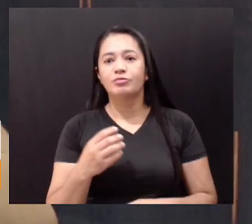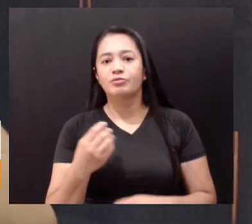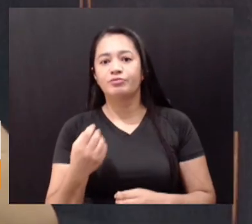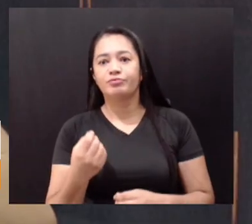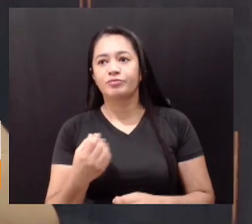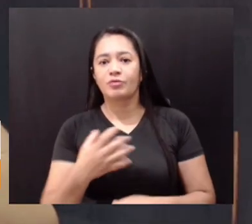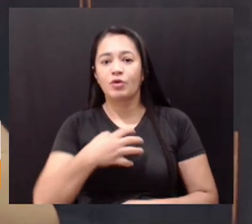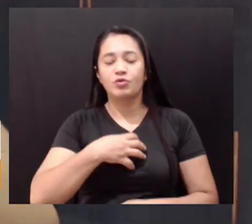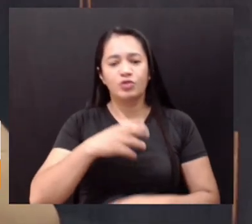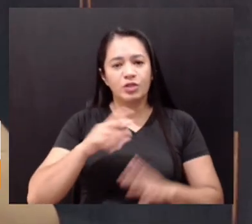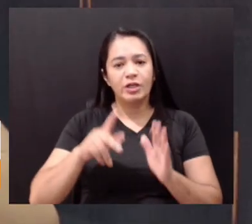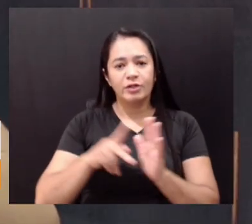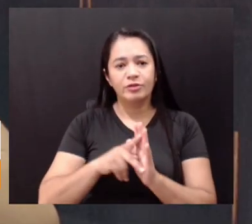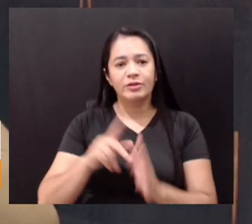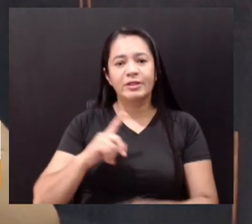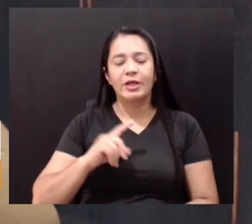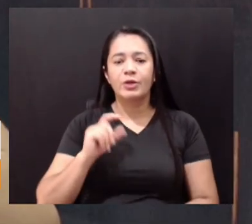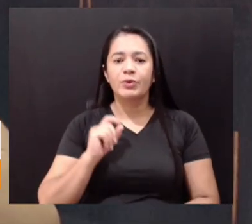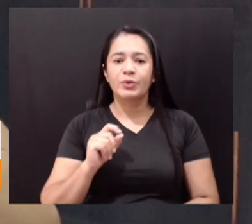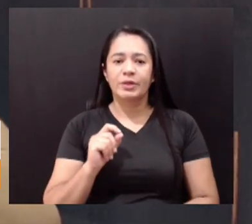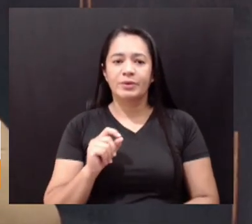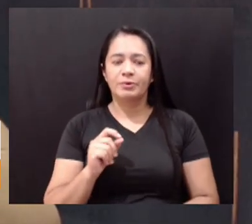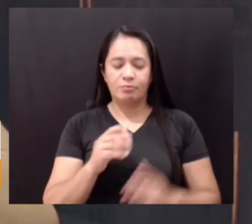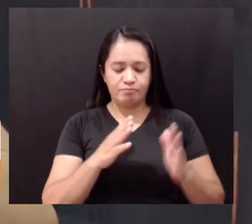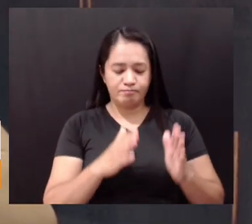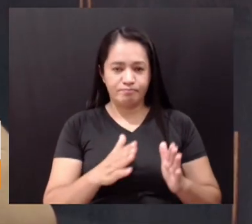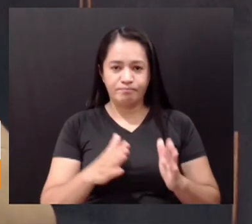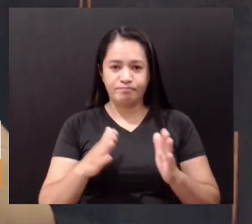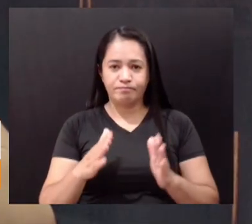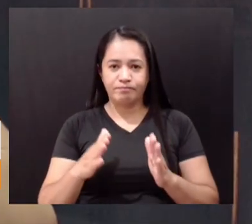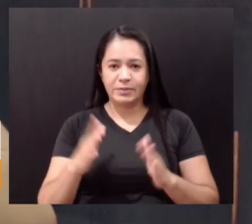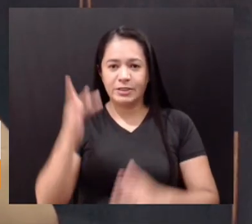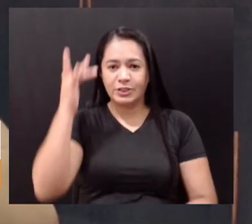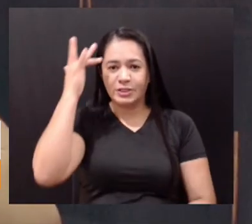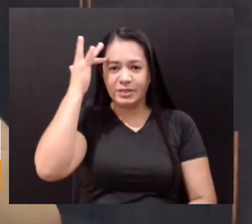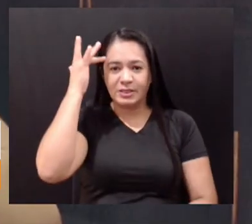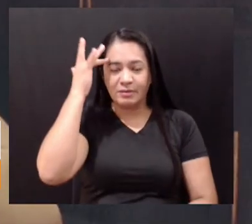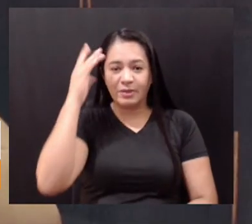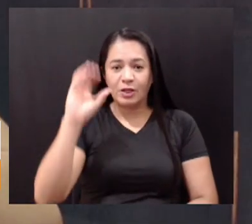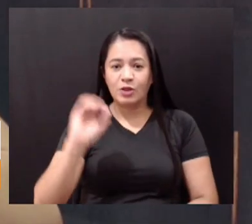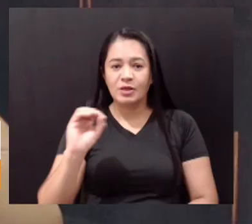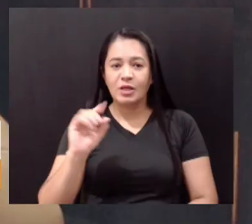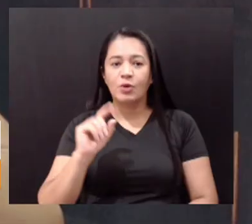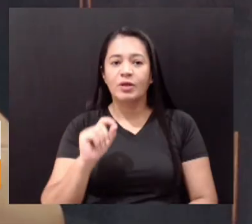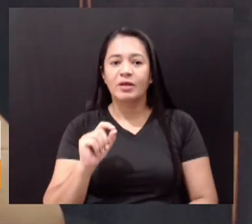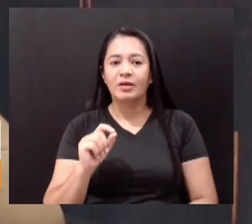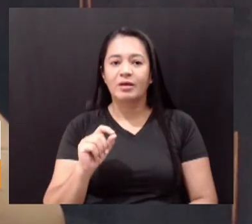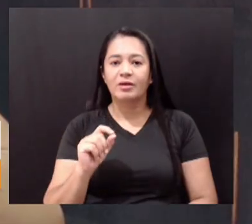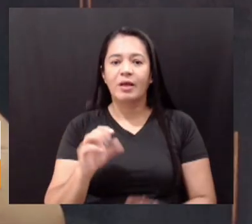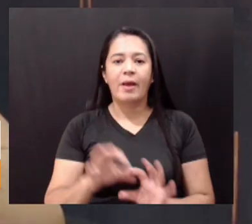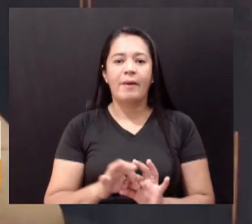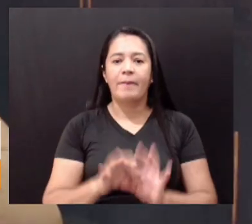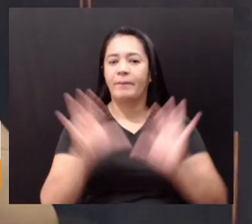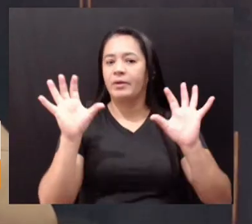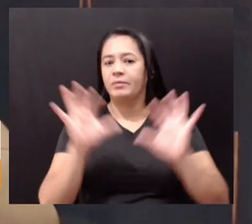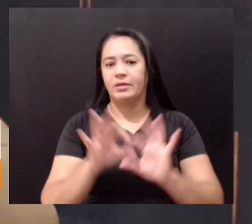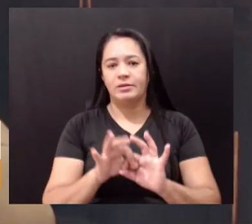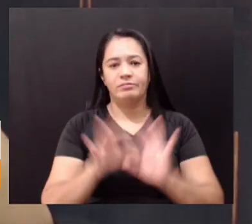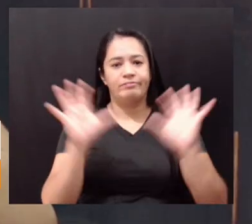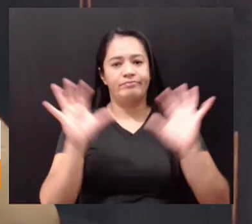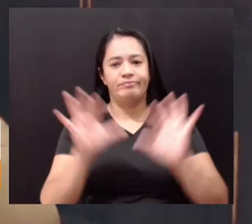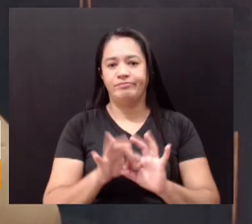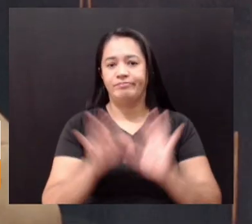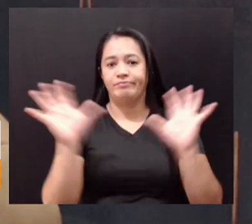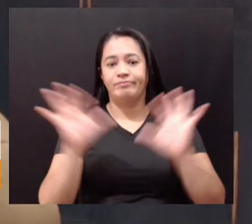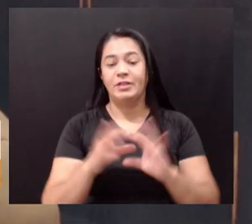muito esse processo, né, de uma imaturidade, é um excesso de permissividade com as crianças. Então, são